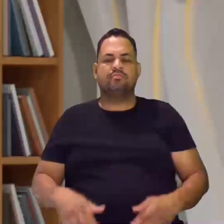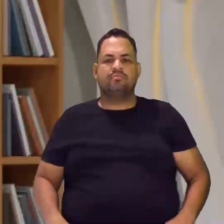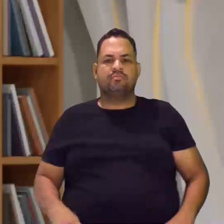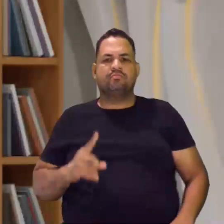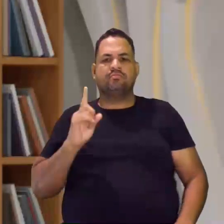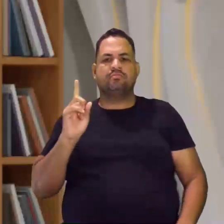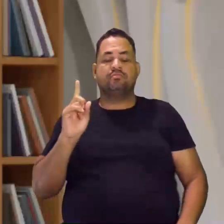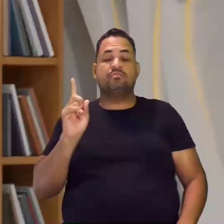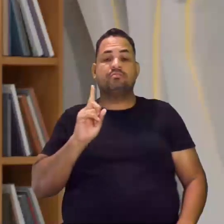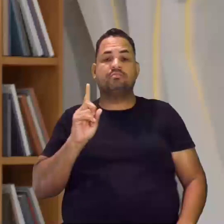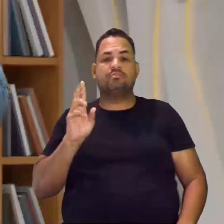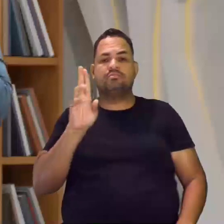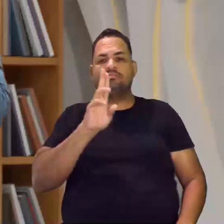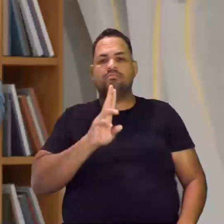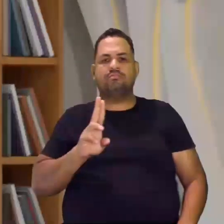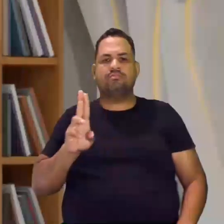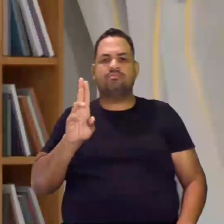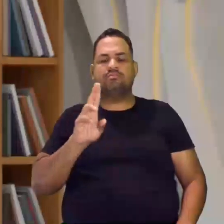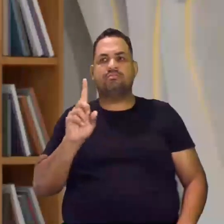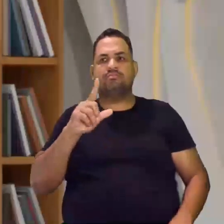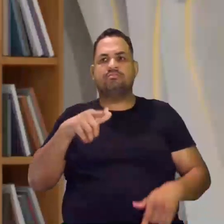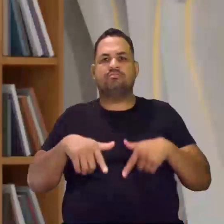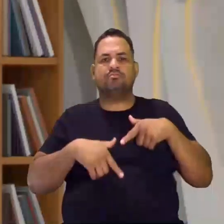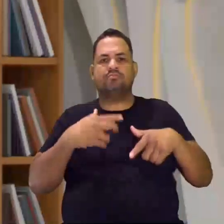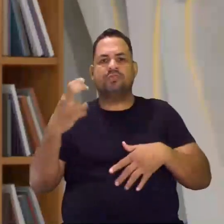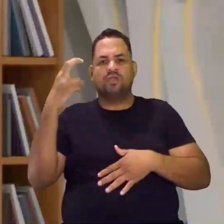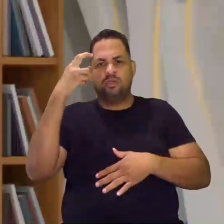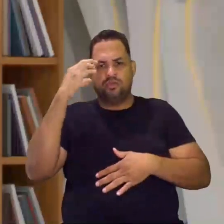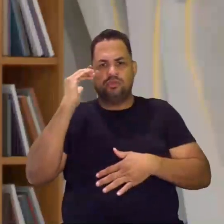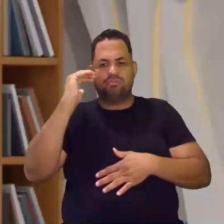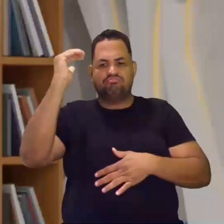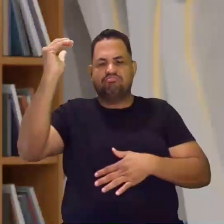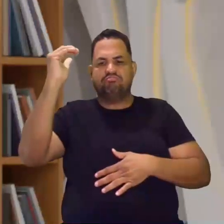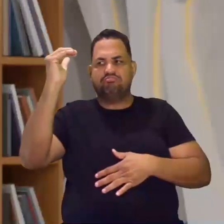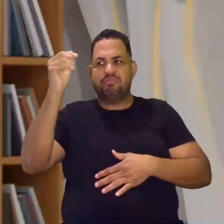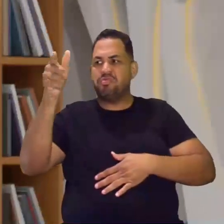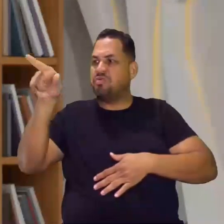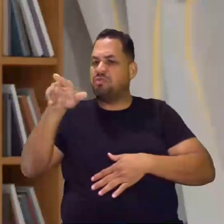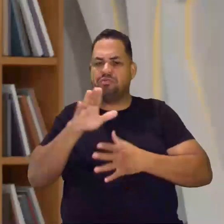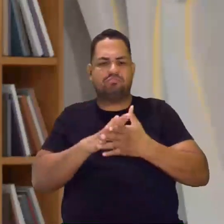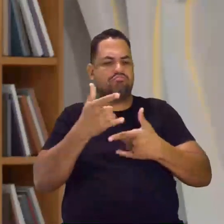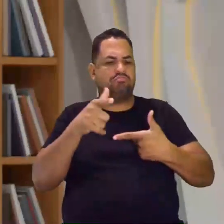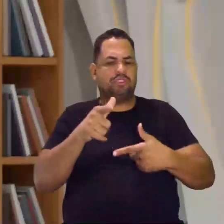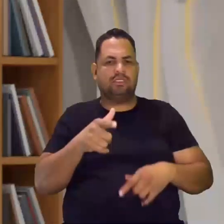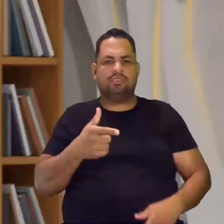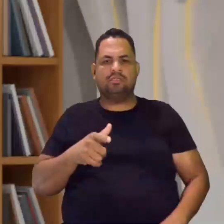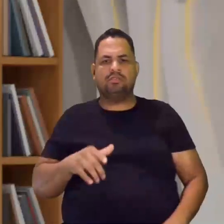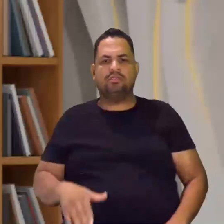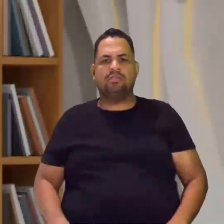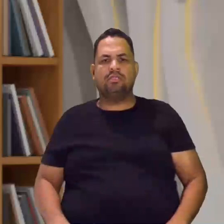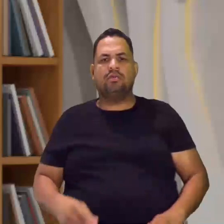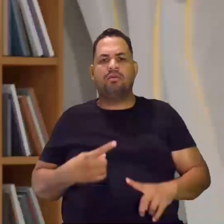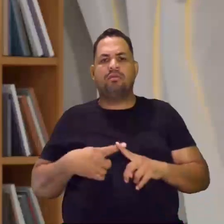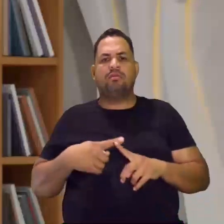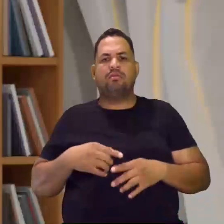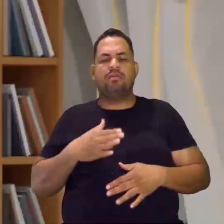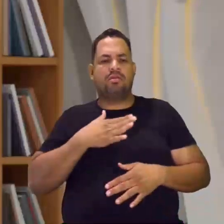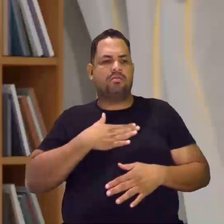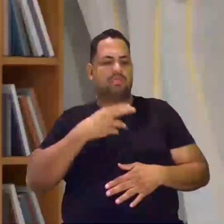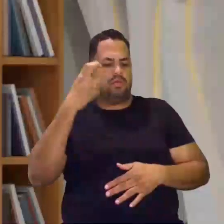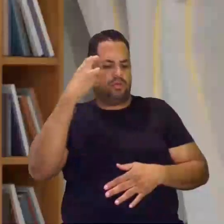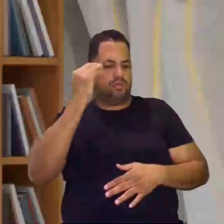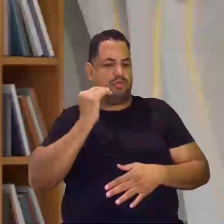gente não trabalha com cultura superior à outra? Porque quando há essa visão de que a minha